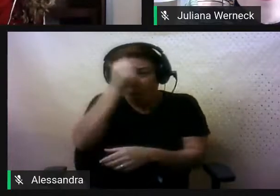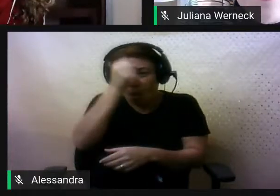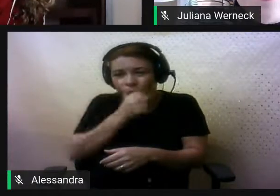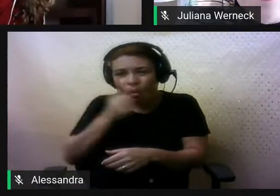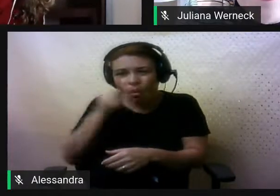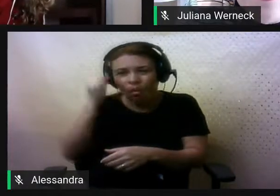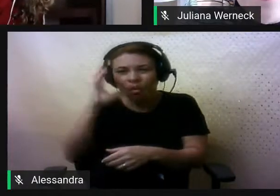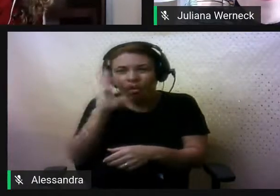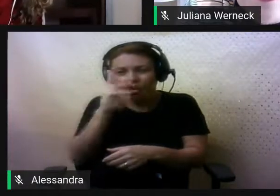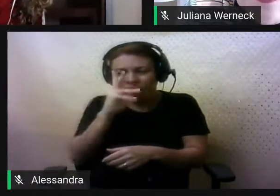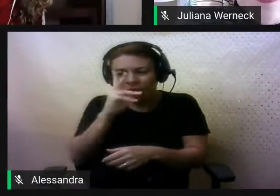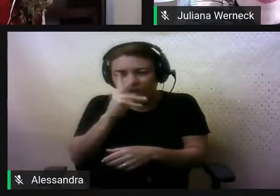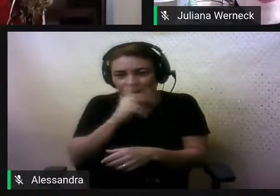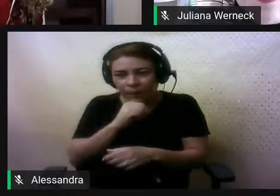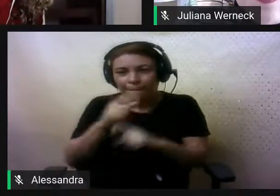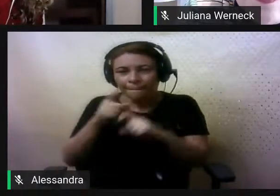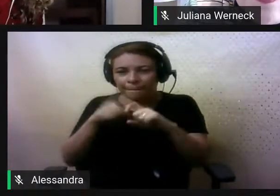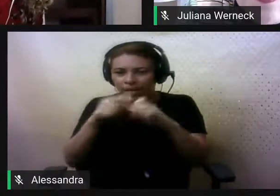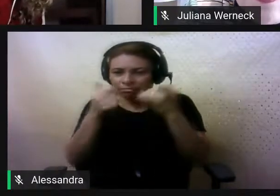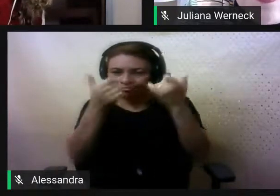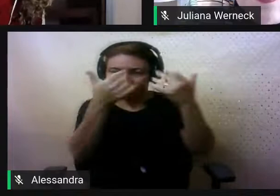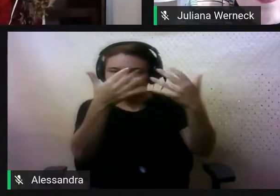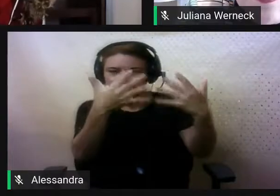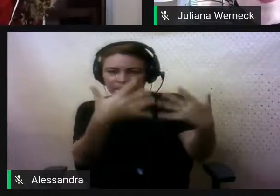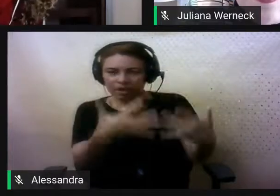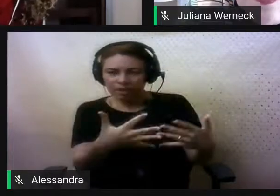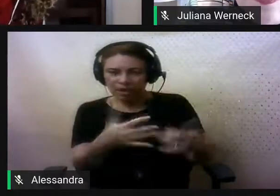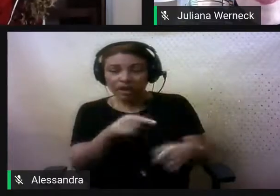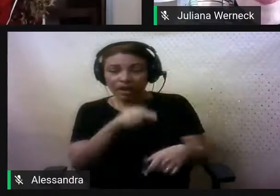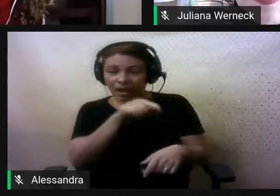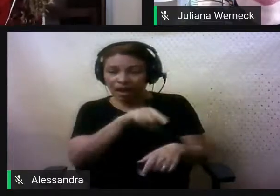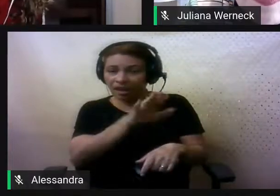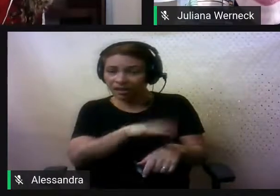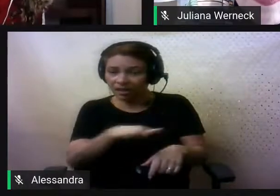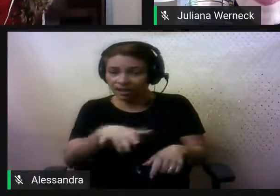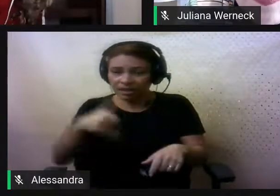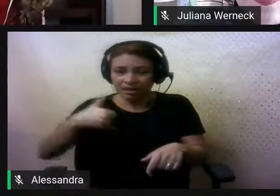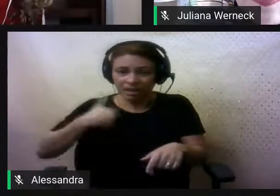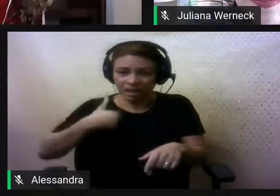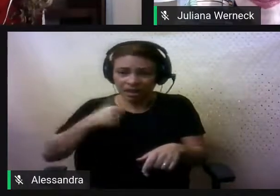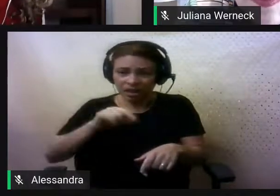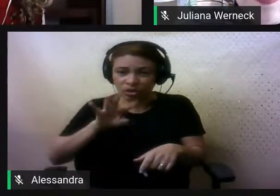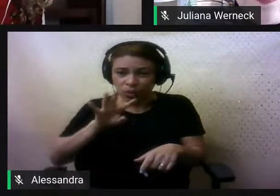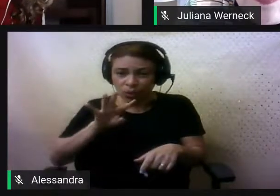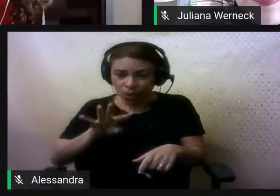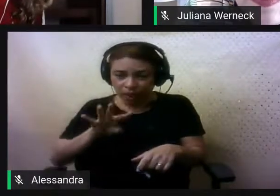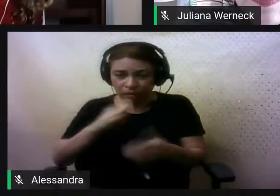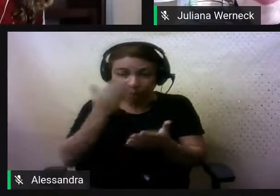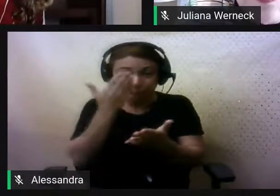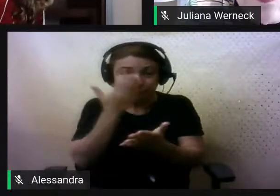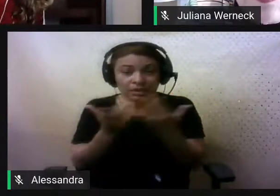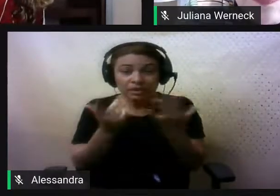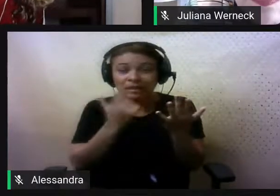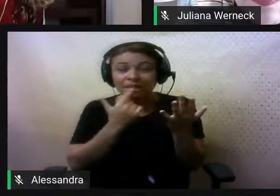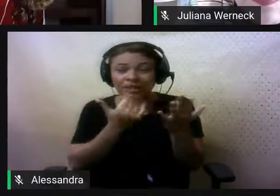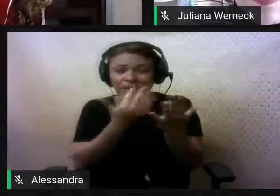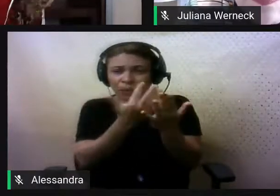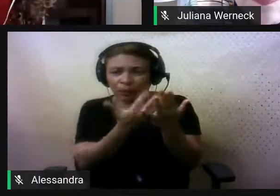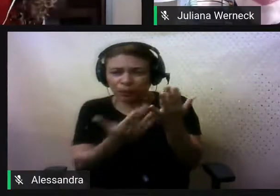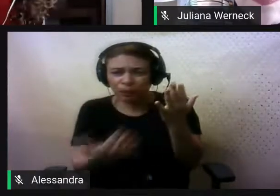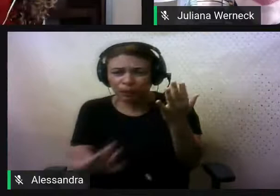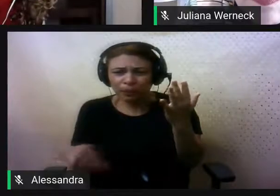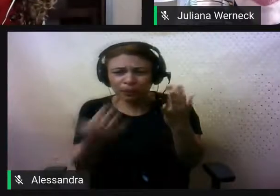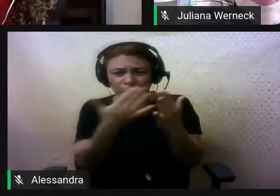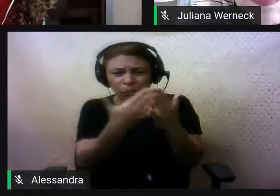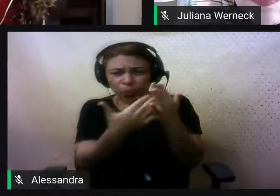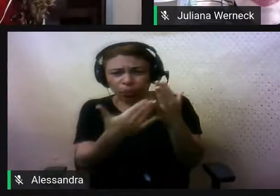eu preciso ser sincero com vocês. É uma criança de 4 anos, que perdeu muito sangue até chegar aqui. Ela só não